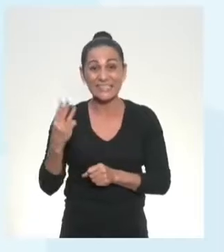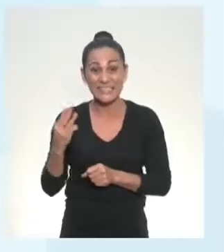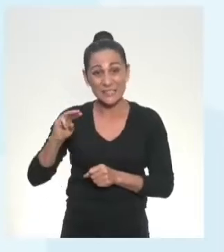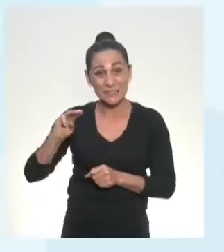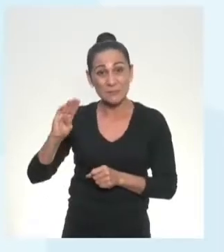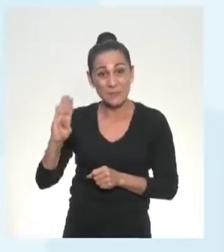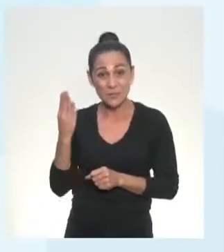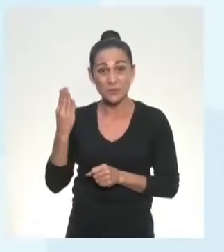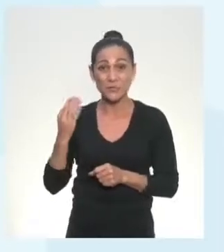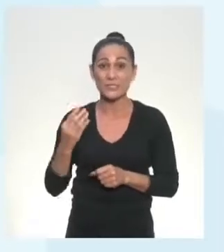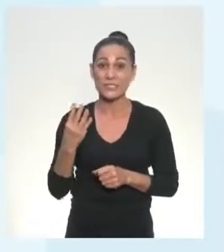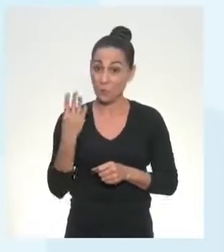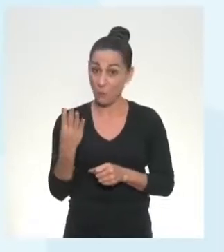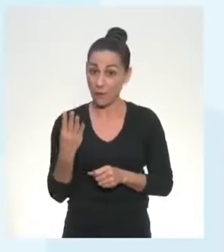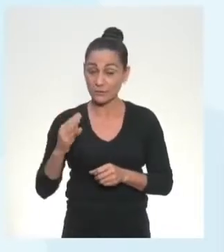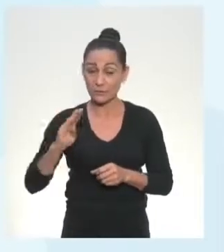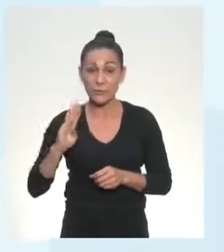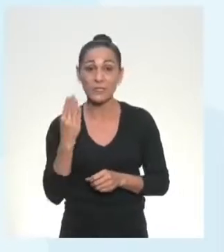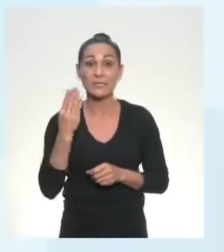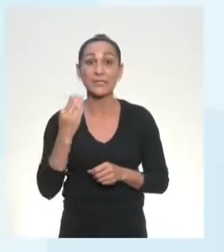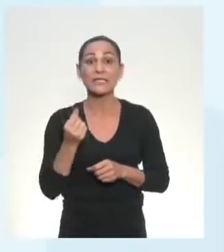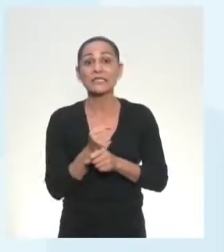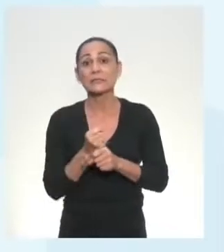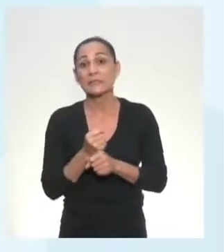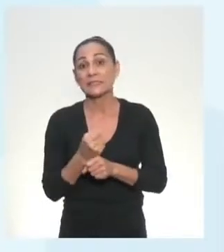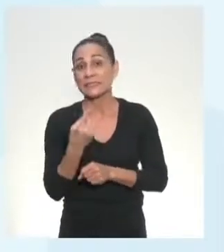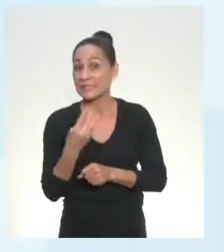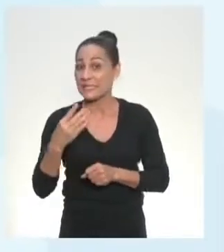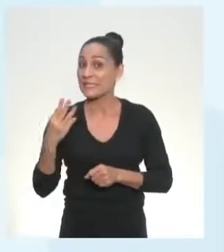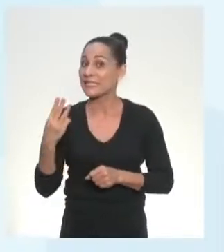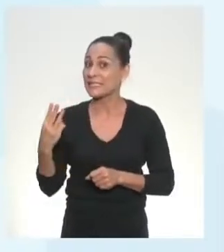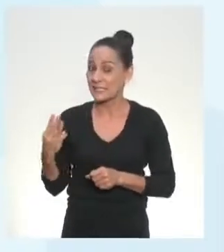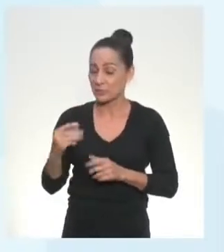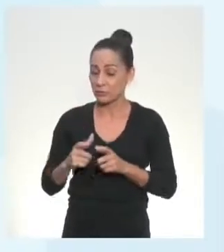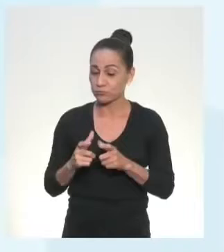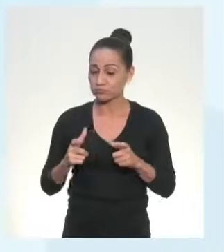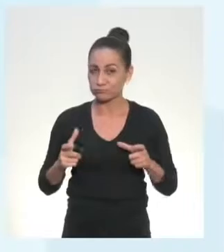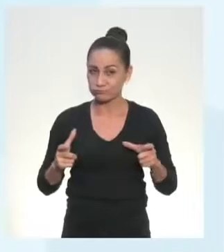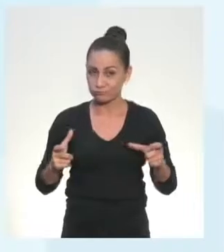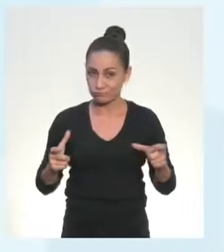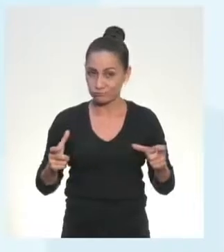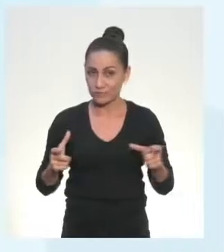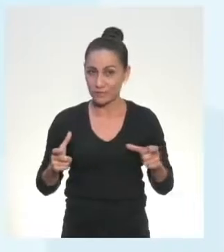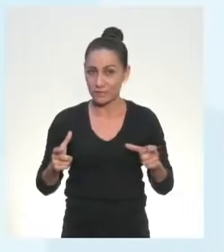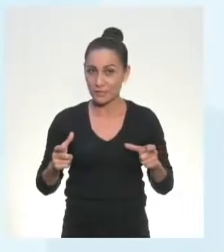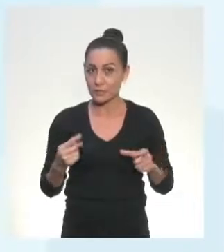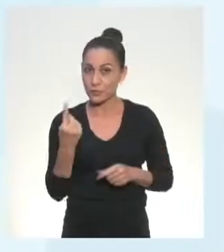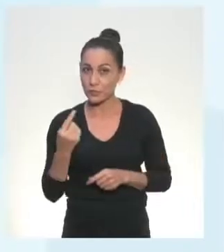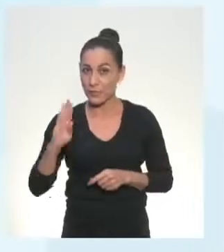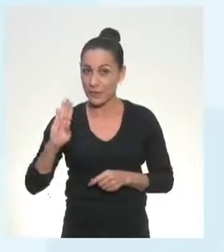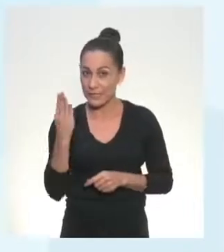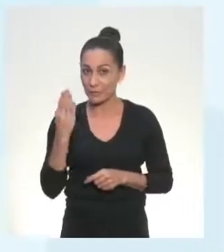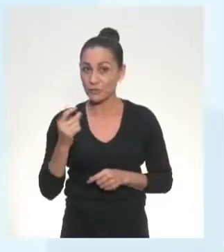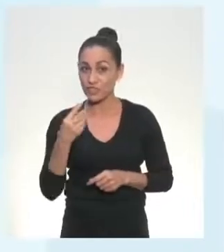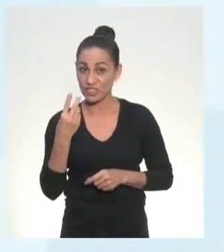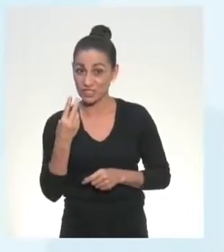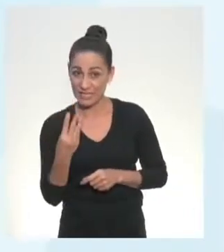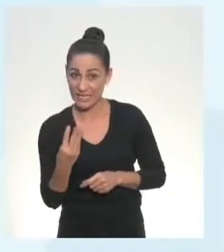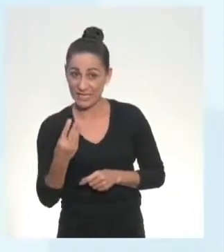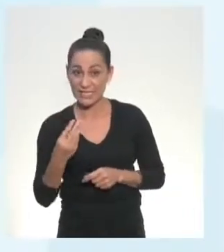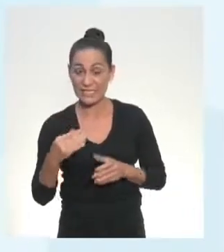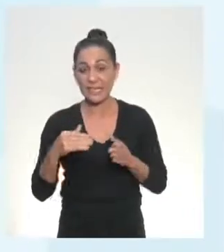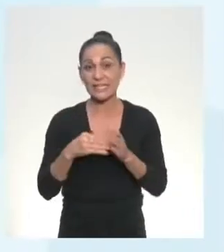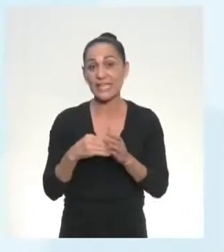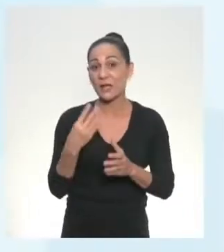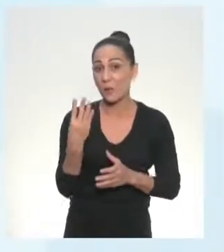E 4 bilhões levou aí 13 anos, né, para se aumentar a população de 1 bilhão, né? Ou seja, de 3 para 4 bilhões.